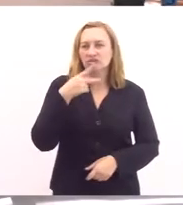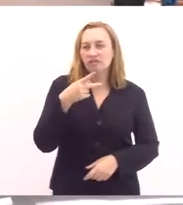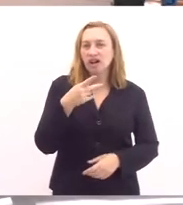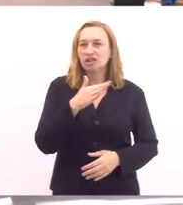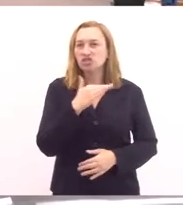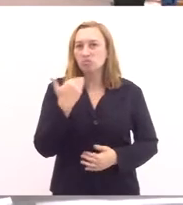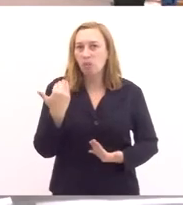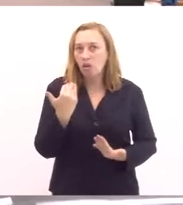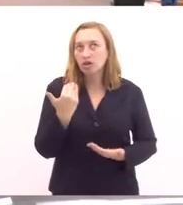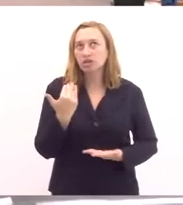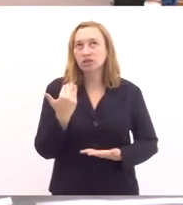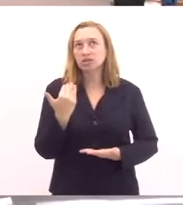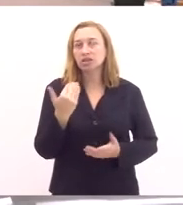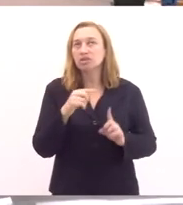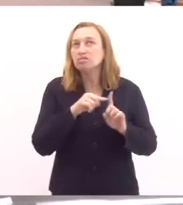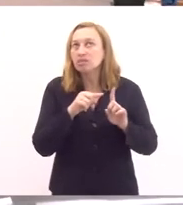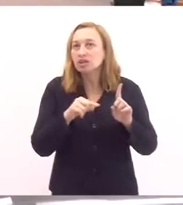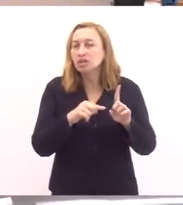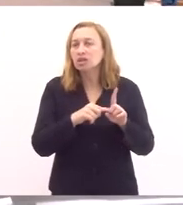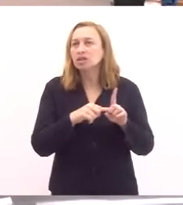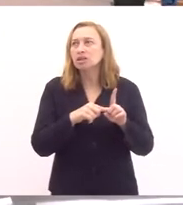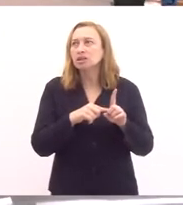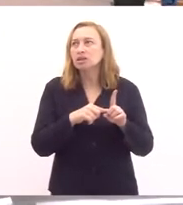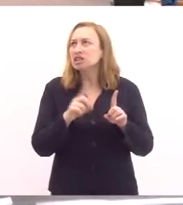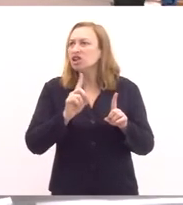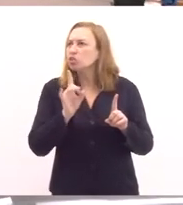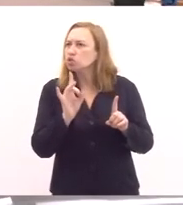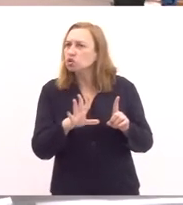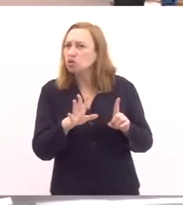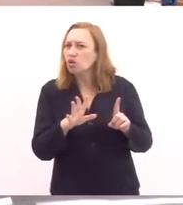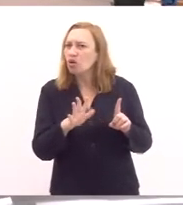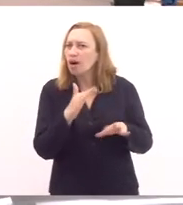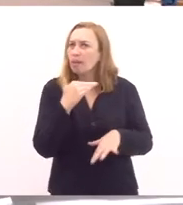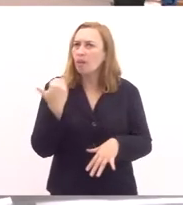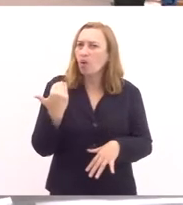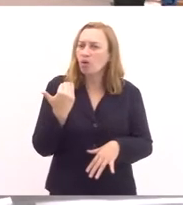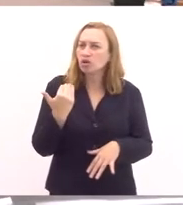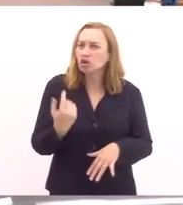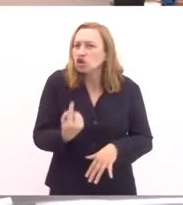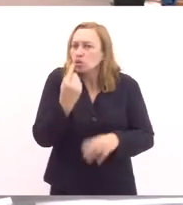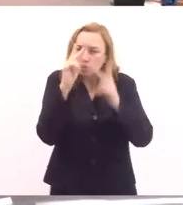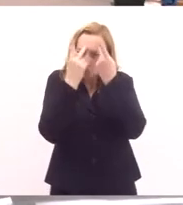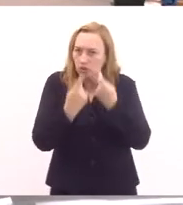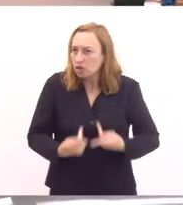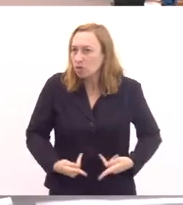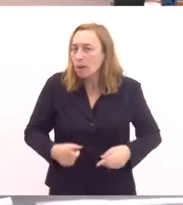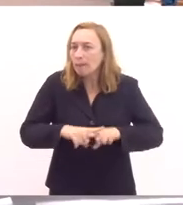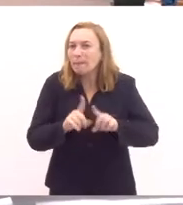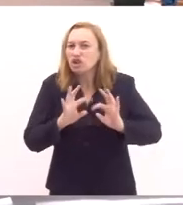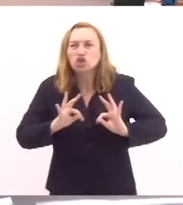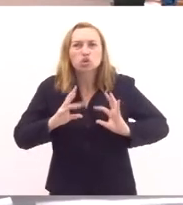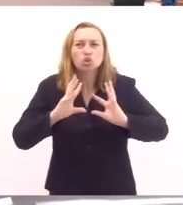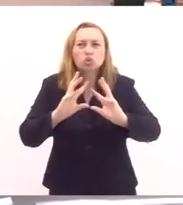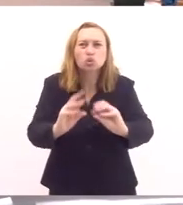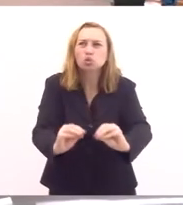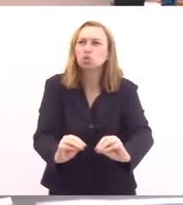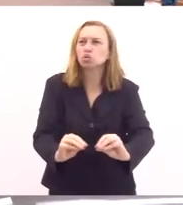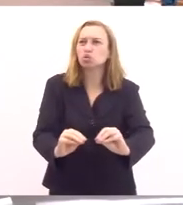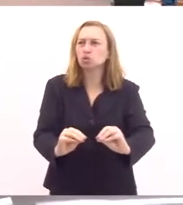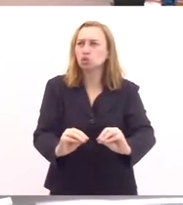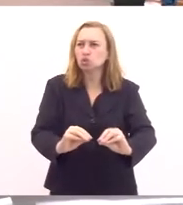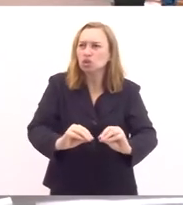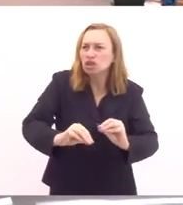morte materna não é só apenas a morte de um ser humano mas tudo aquilo que realmente